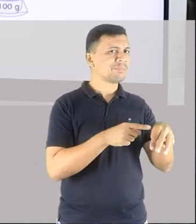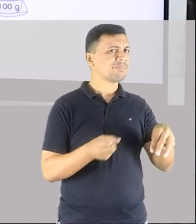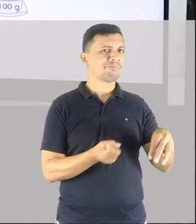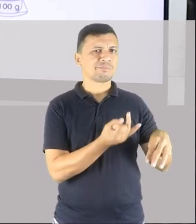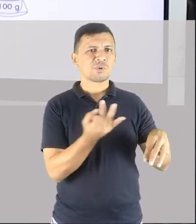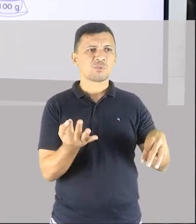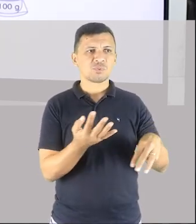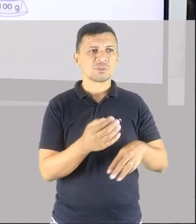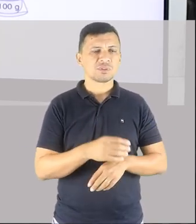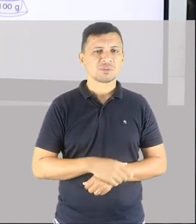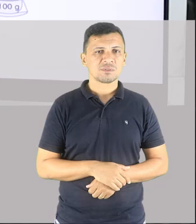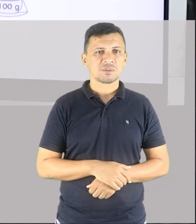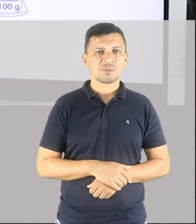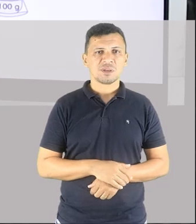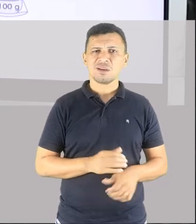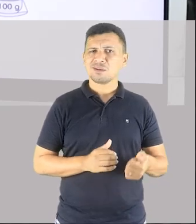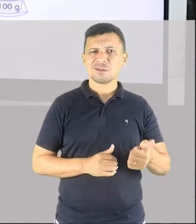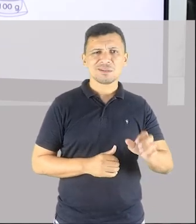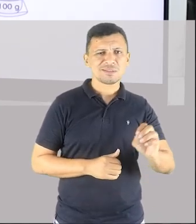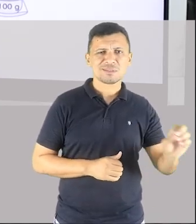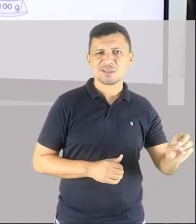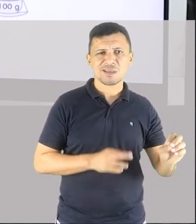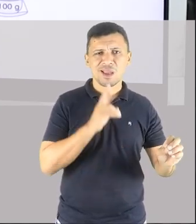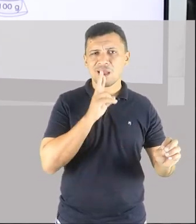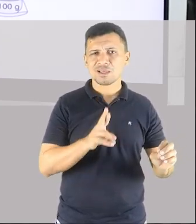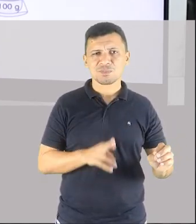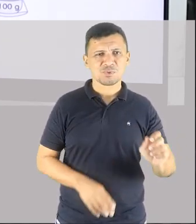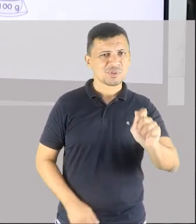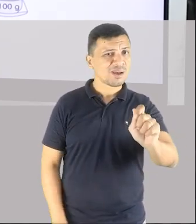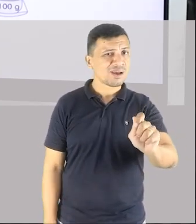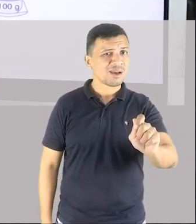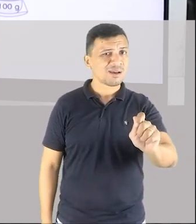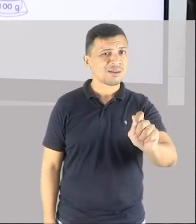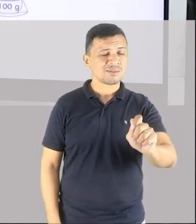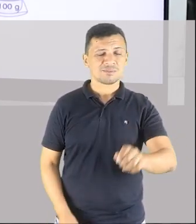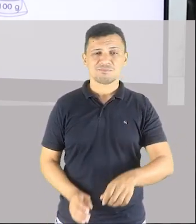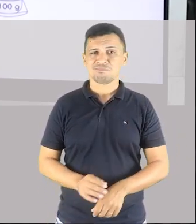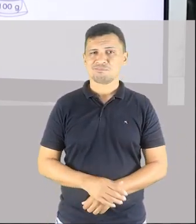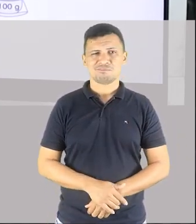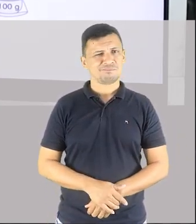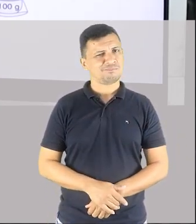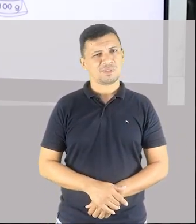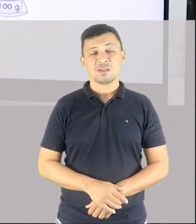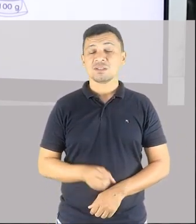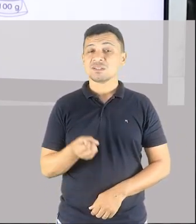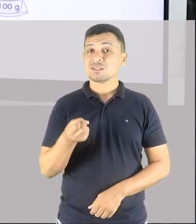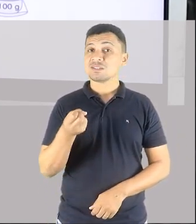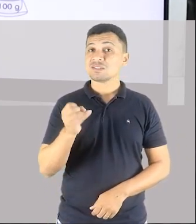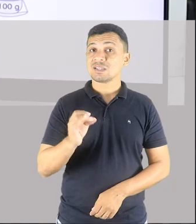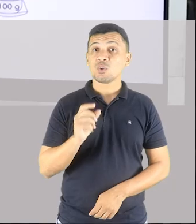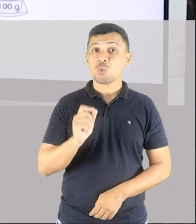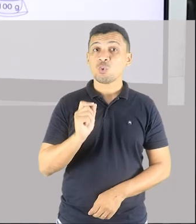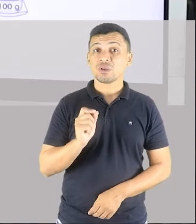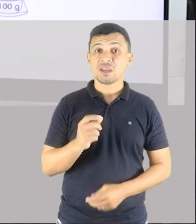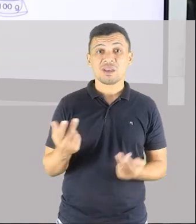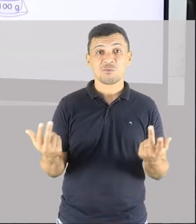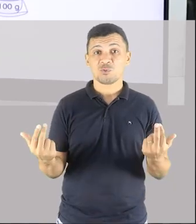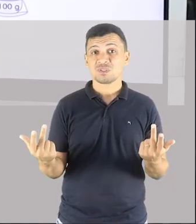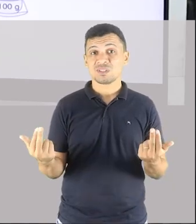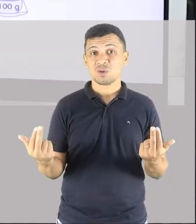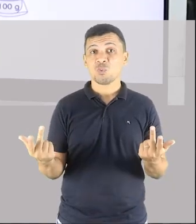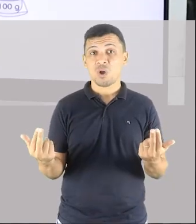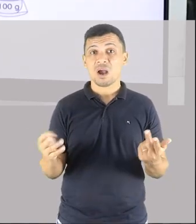vocês poderiam botar, ó, é 100, letra A, né? Mas só se essa balança ela fosse de braços